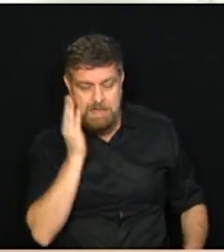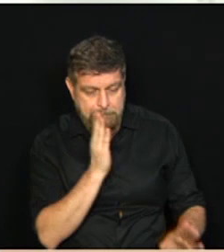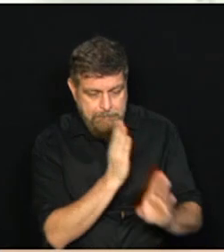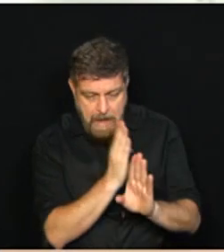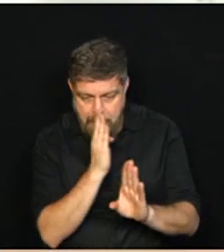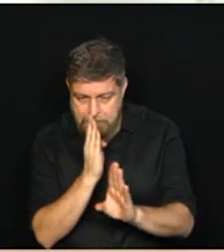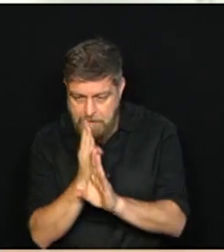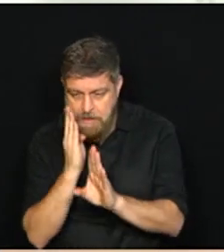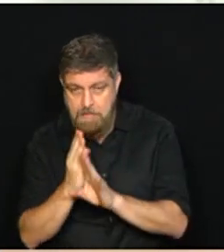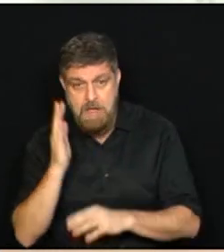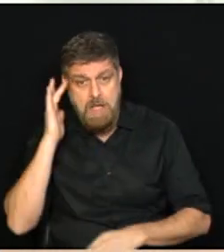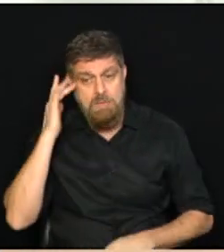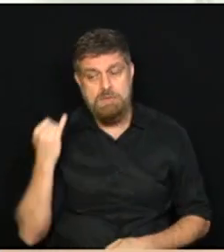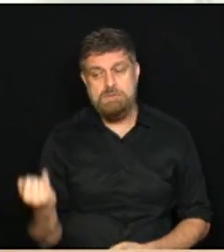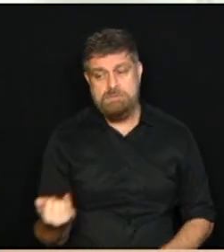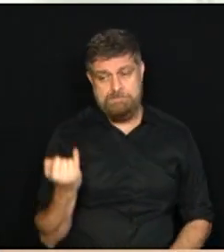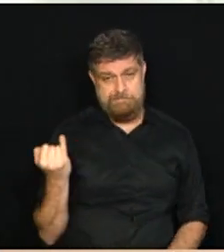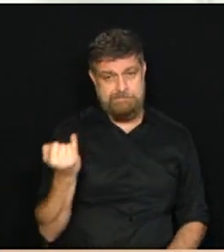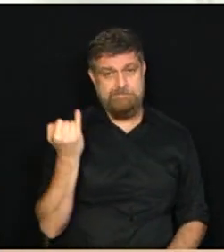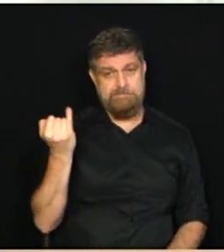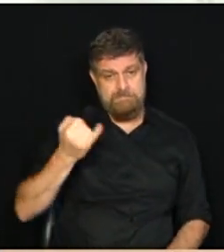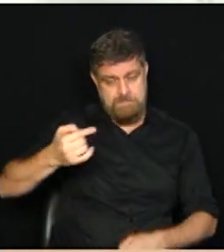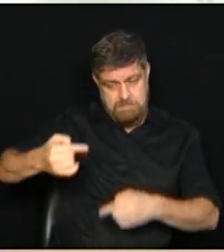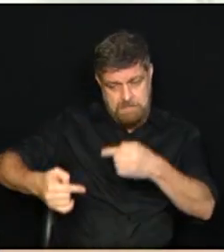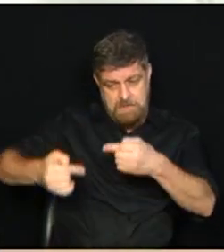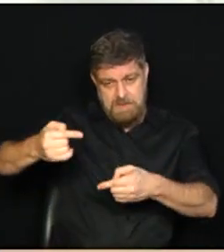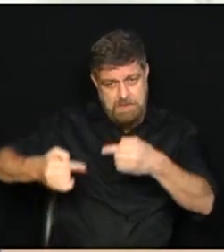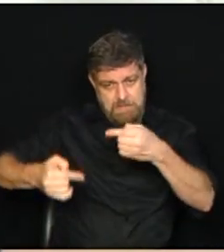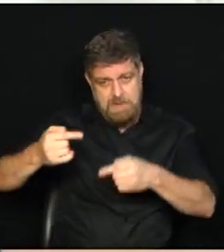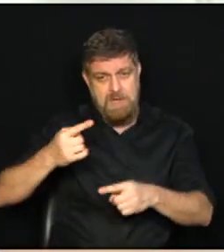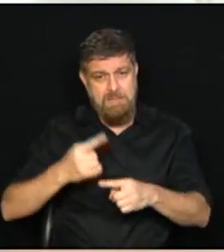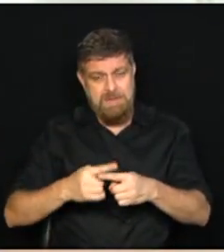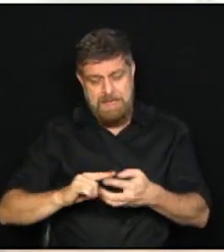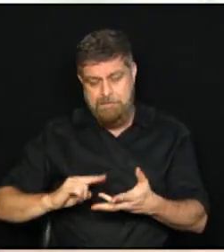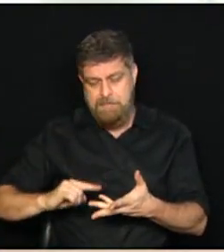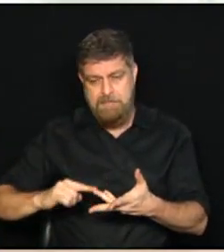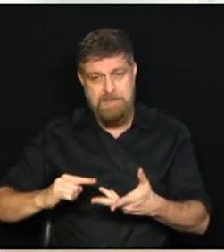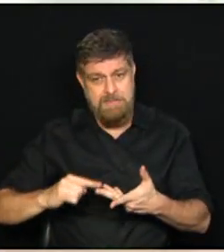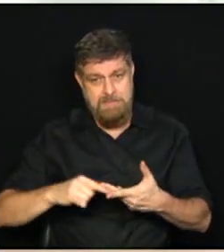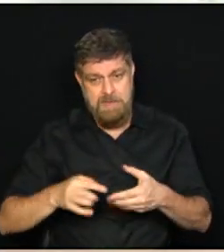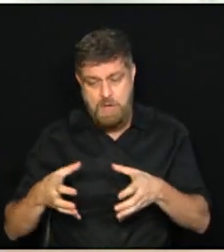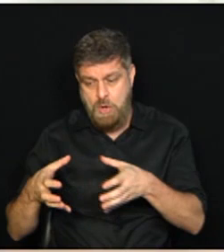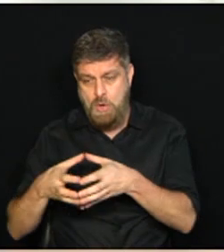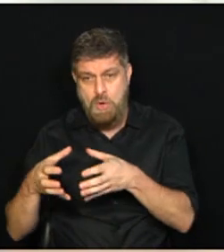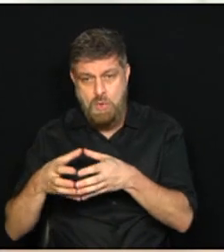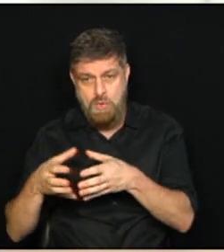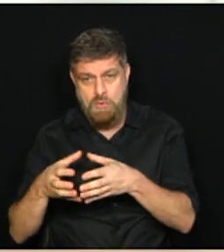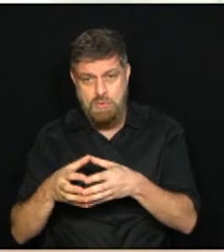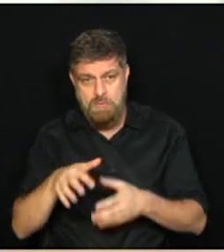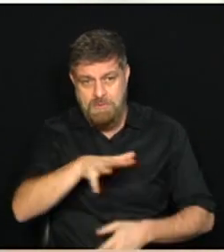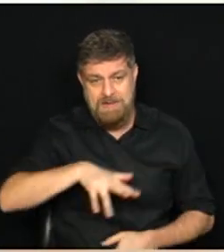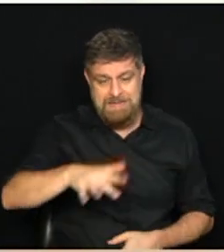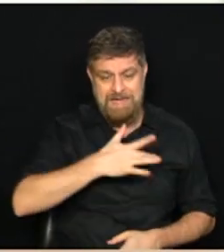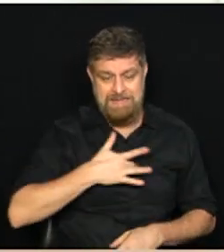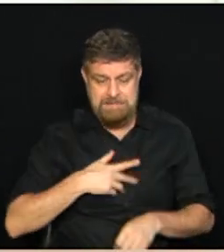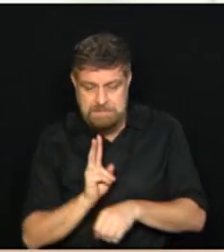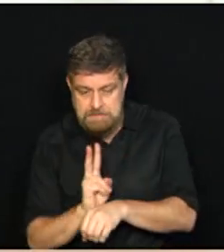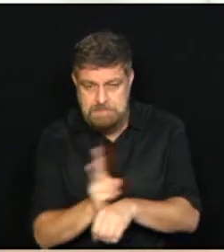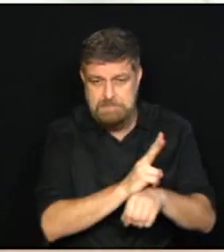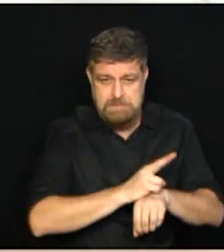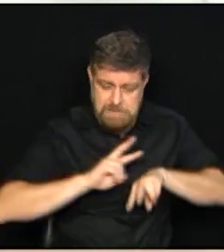bastante importante que a gente faça esse debate, porque são coisas que a equipe aqui da Vigilância tem se